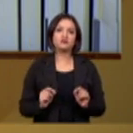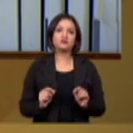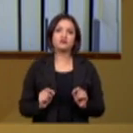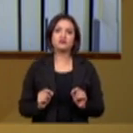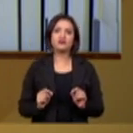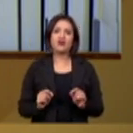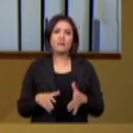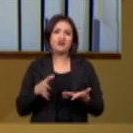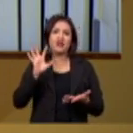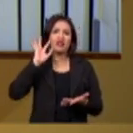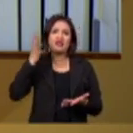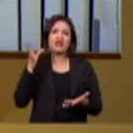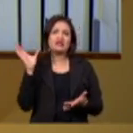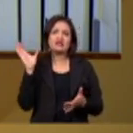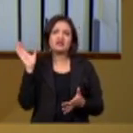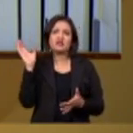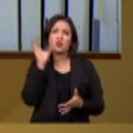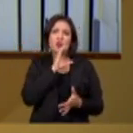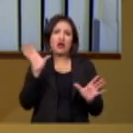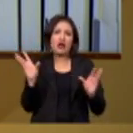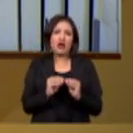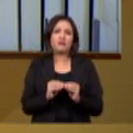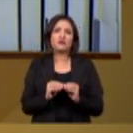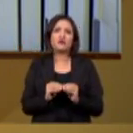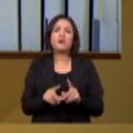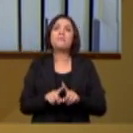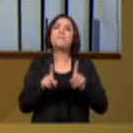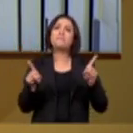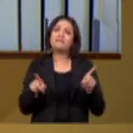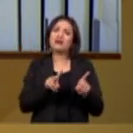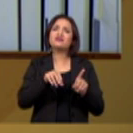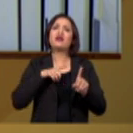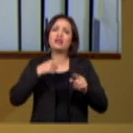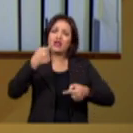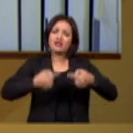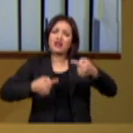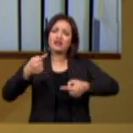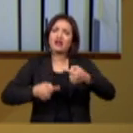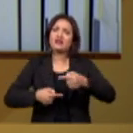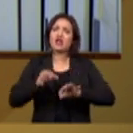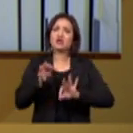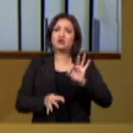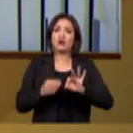quatro linhas mais densa deve haver julgamento